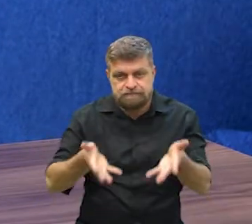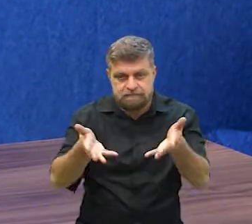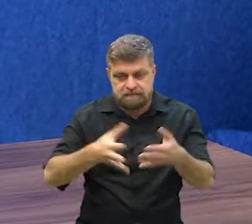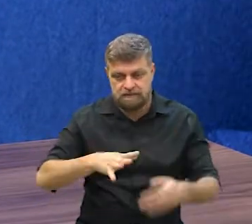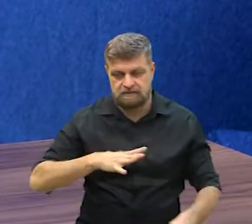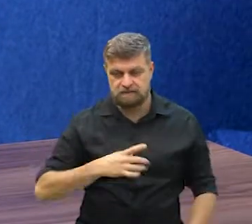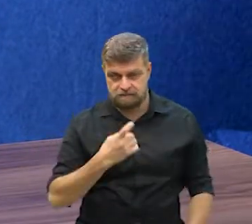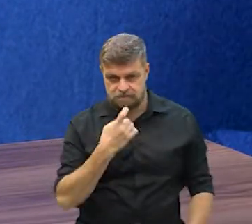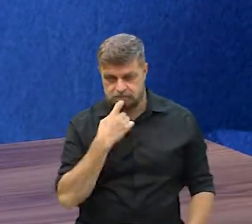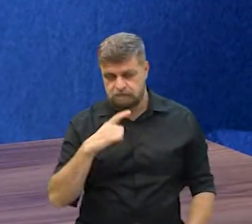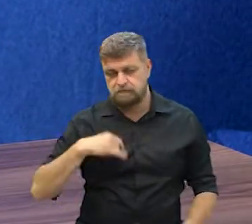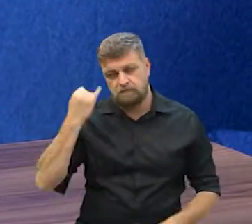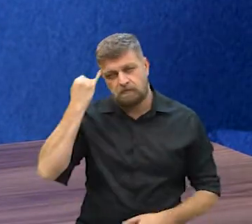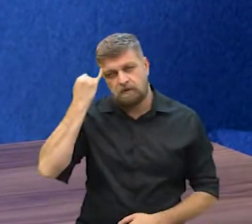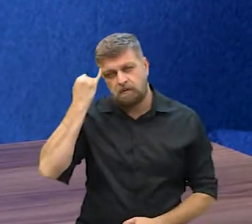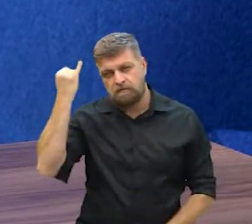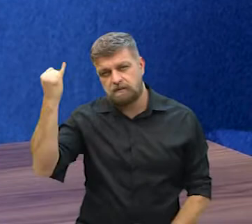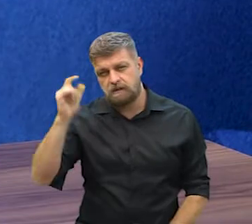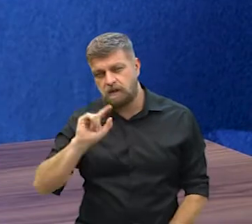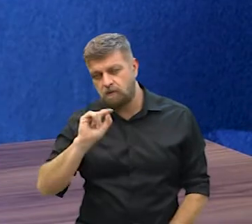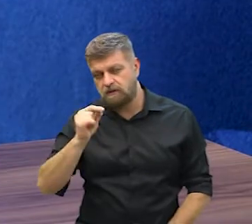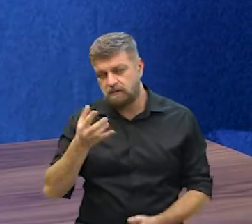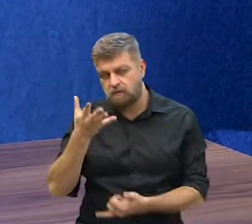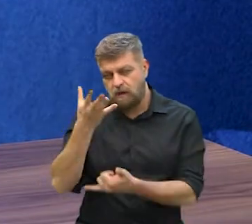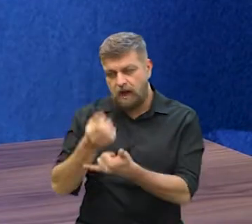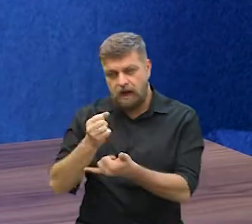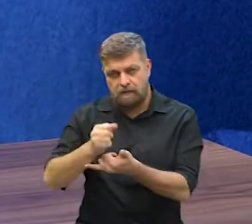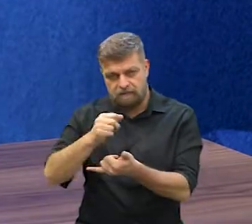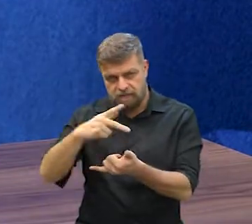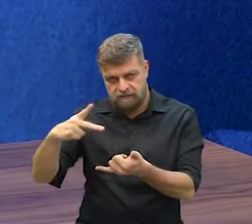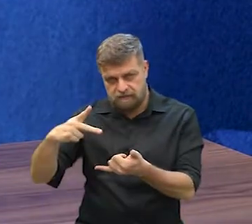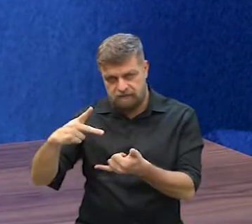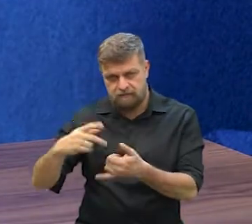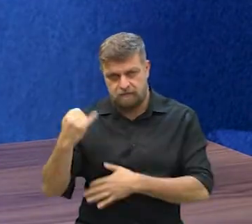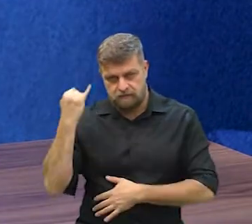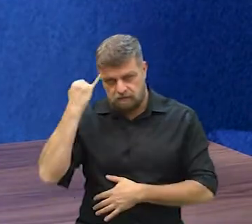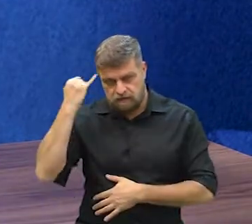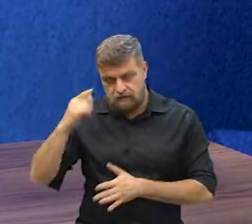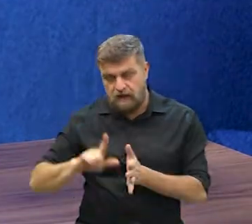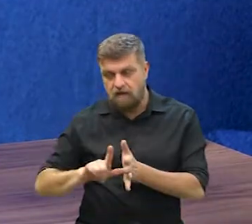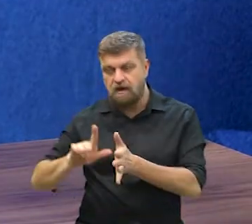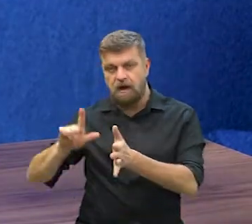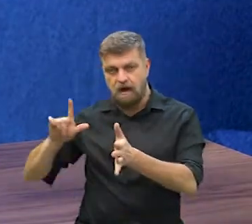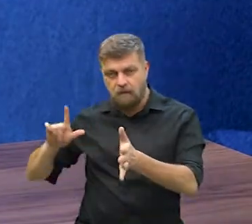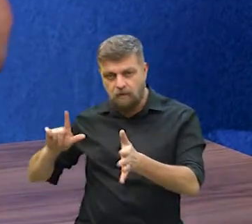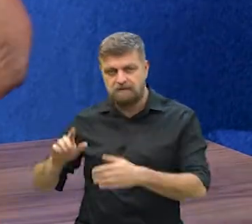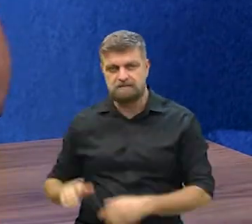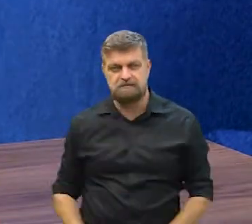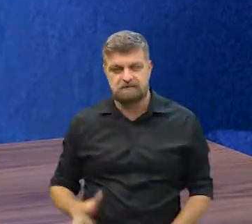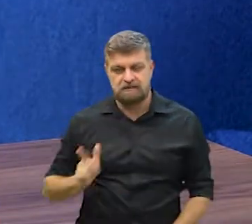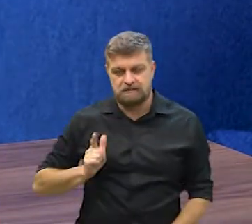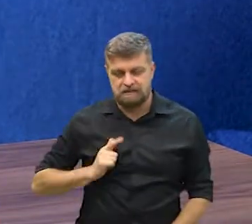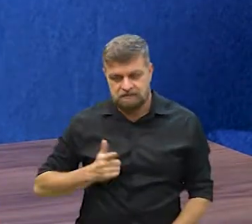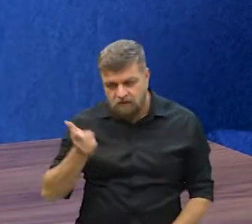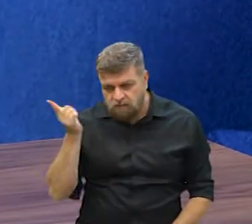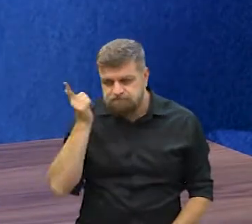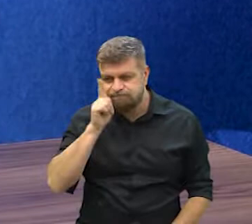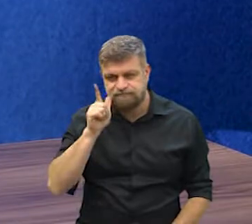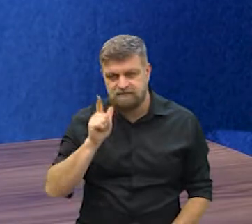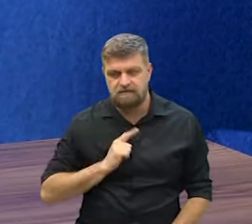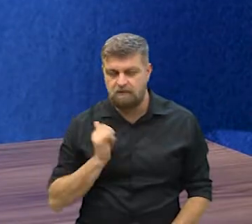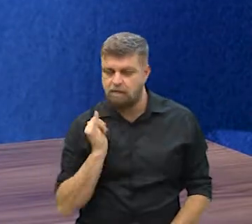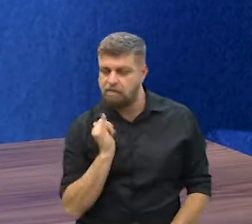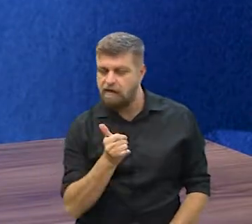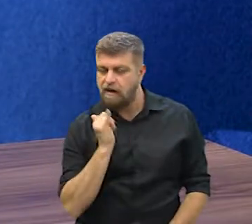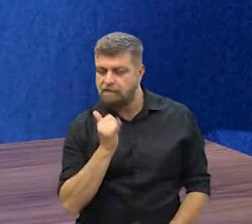Campinas e tiveram aí uma ideia do aplicativo. Na verdade, a ideia veio antes, eles validaram e